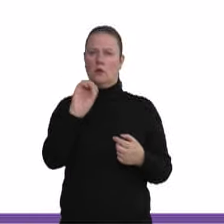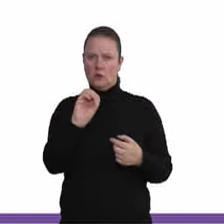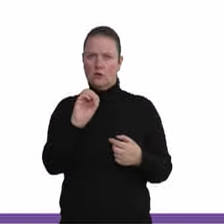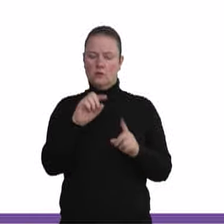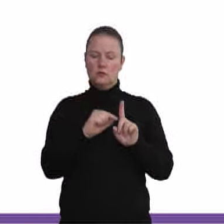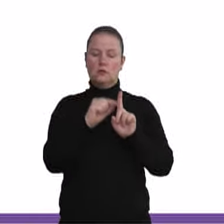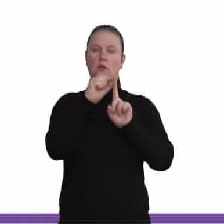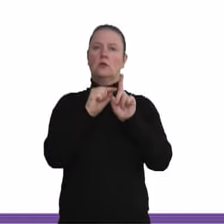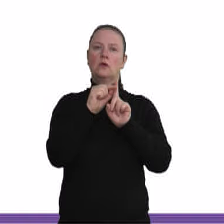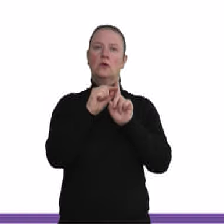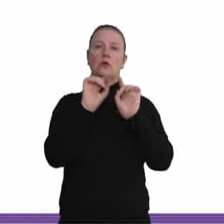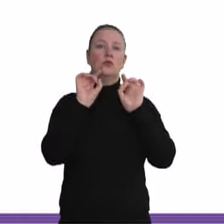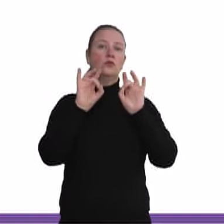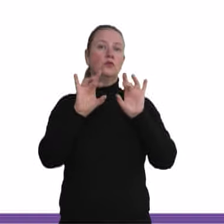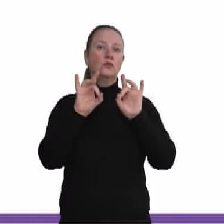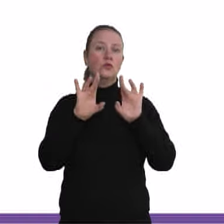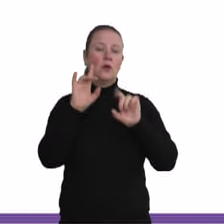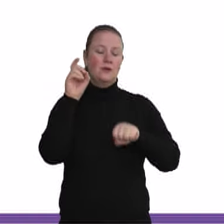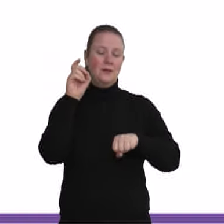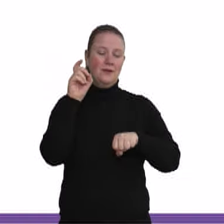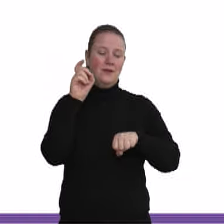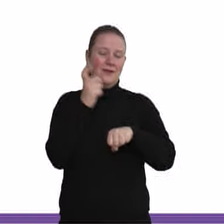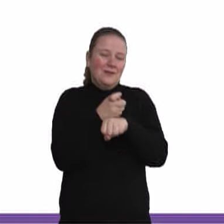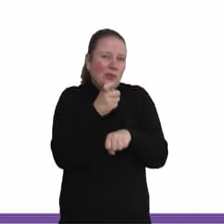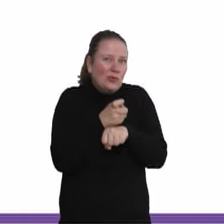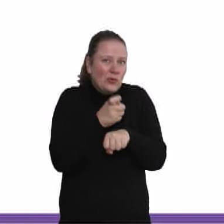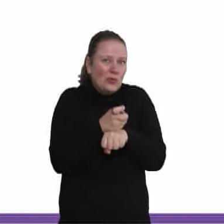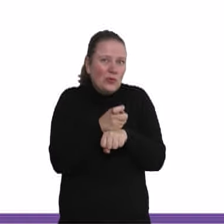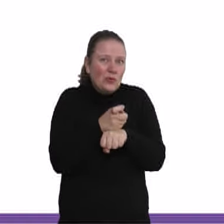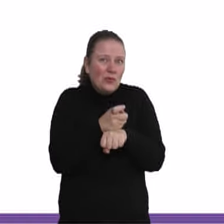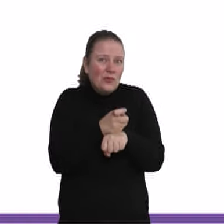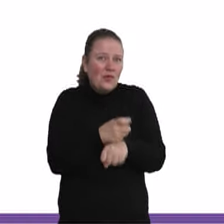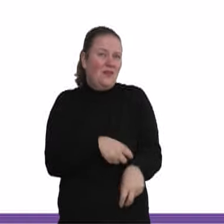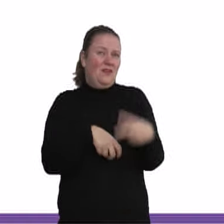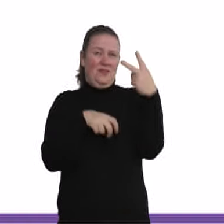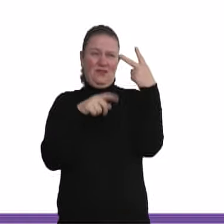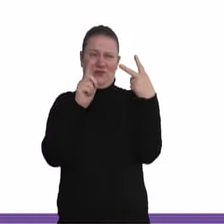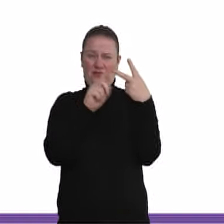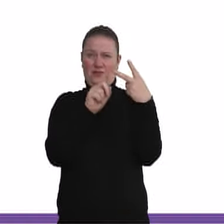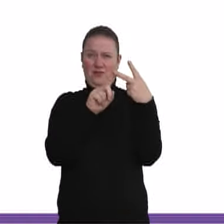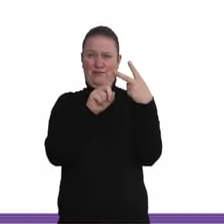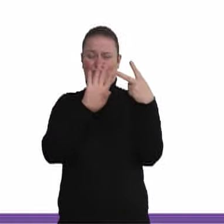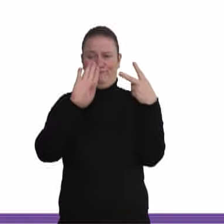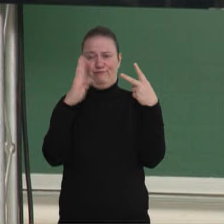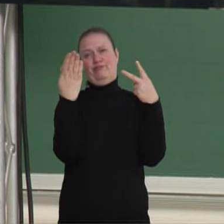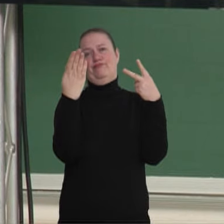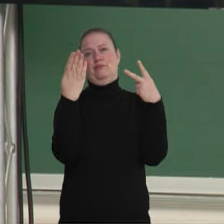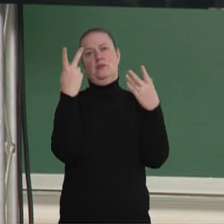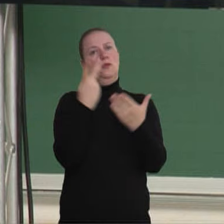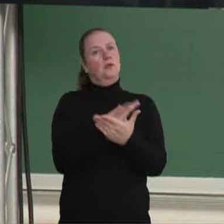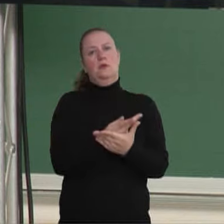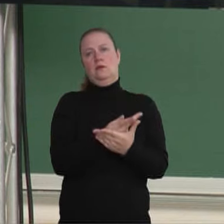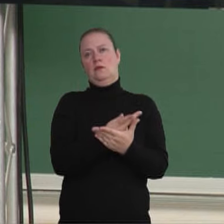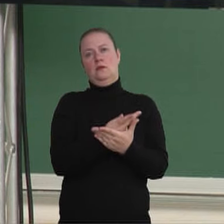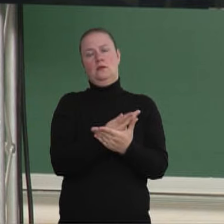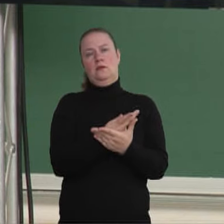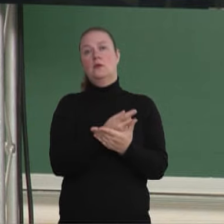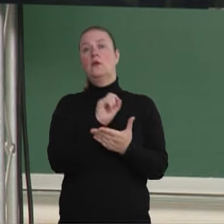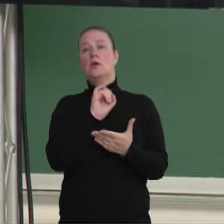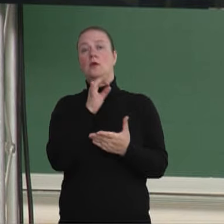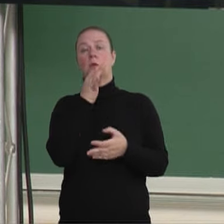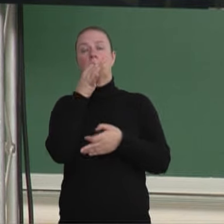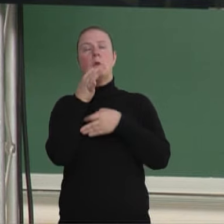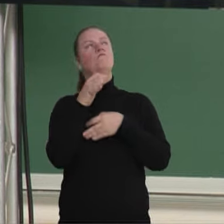que ocorre apenas nos sólidos. Pessoal, a alternativa 2 é falsa. Então, tudo que está nas nossas opções de resposta